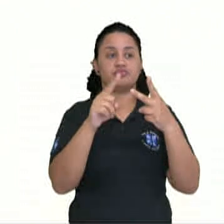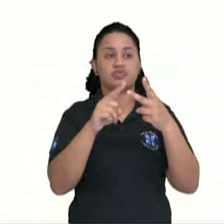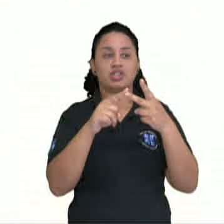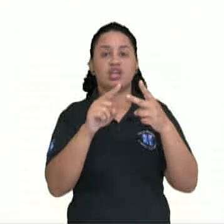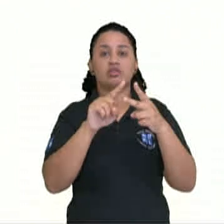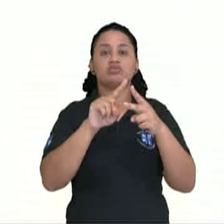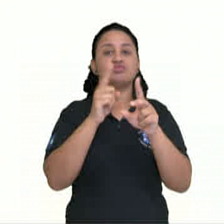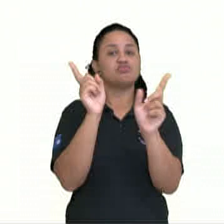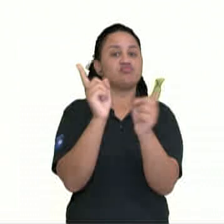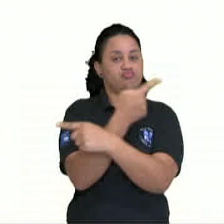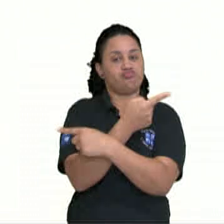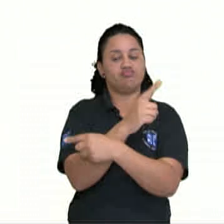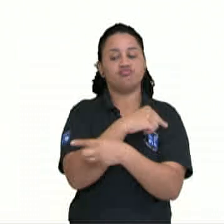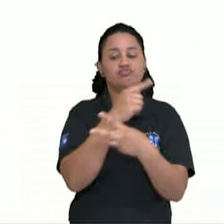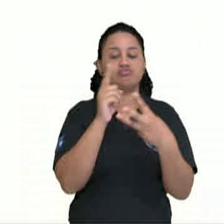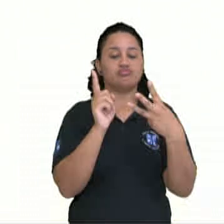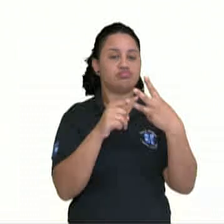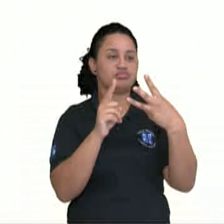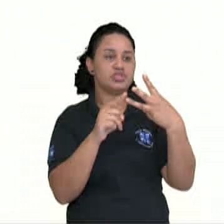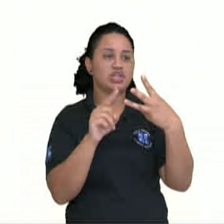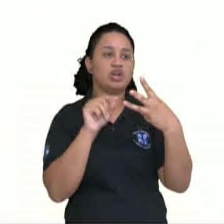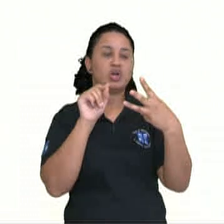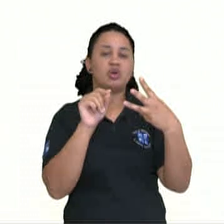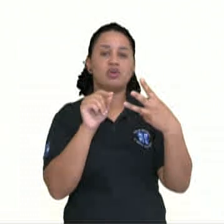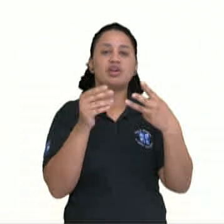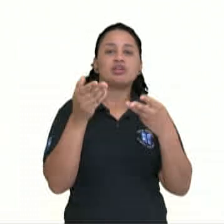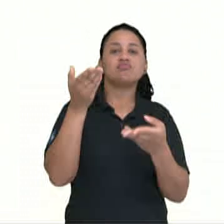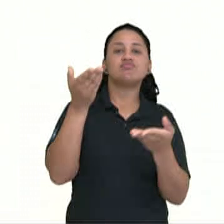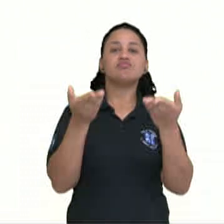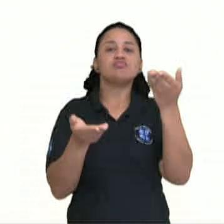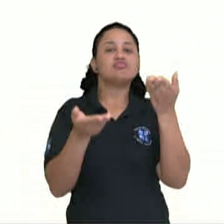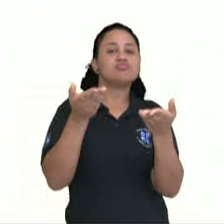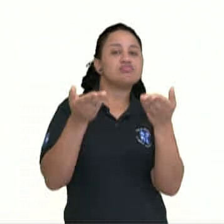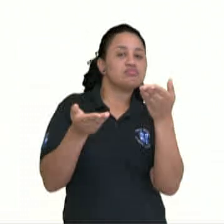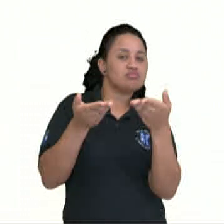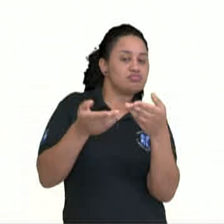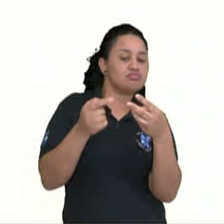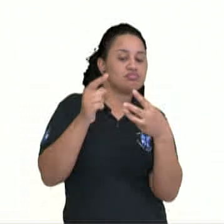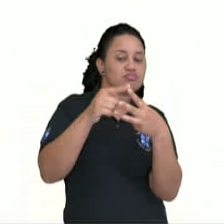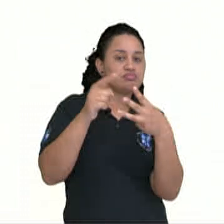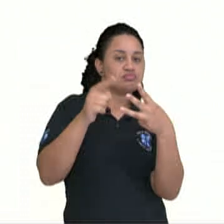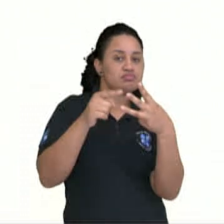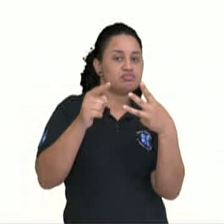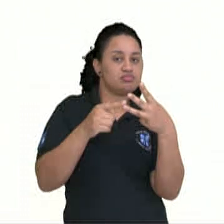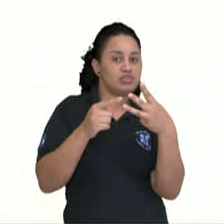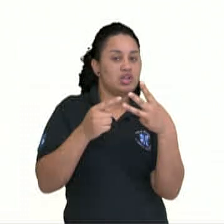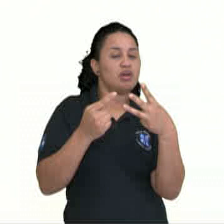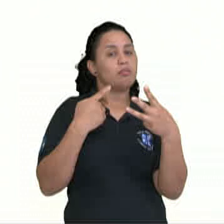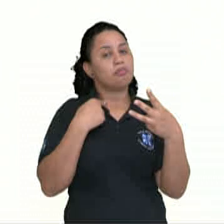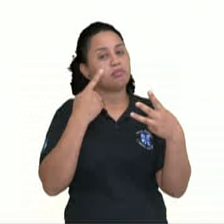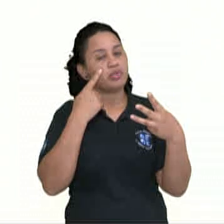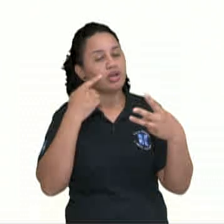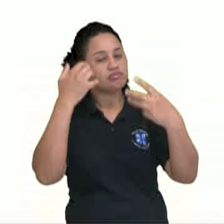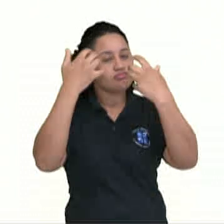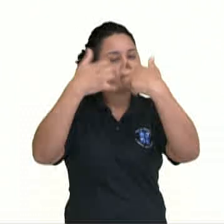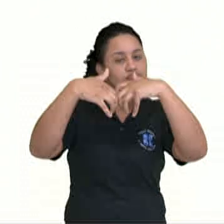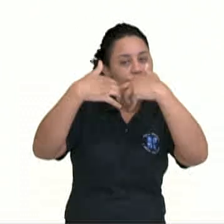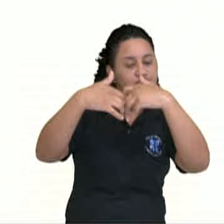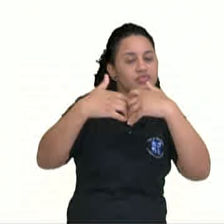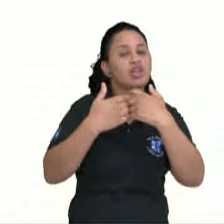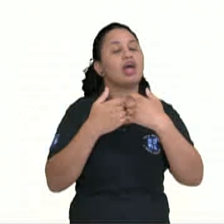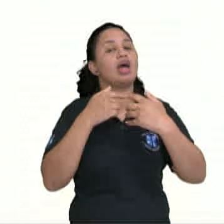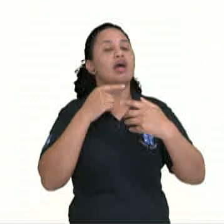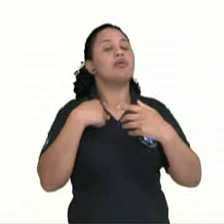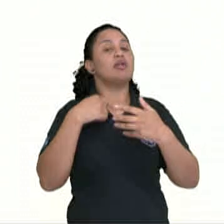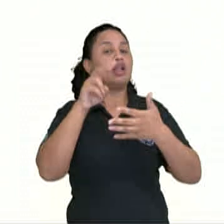de oposição ou existe uma relação de proporção? Veja aí então, analise,